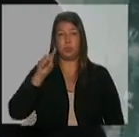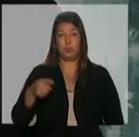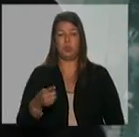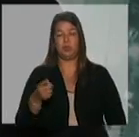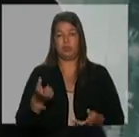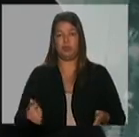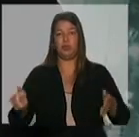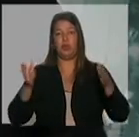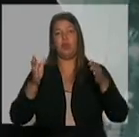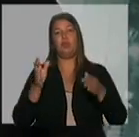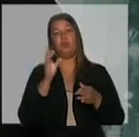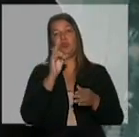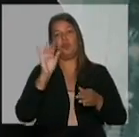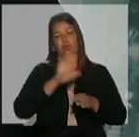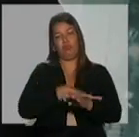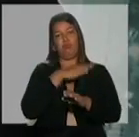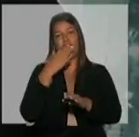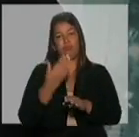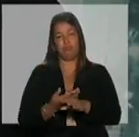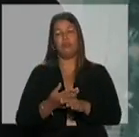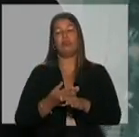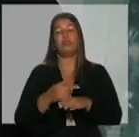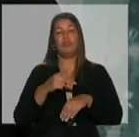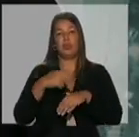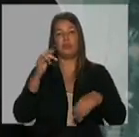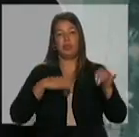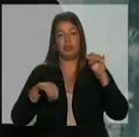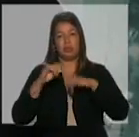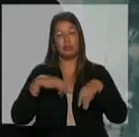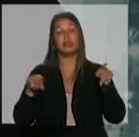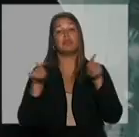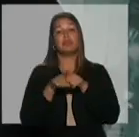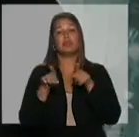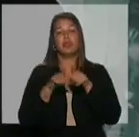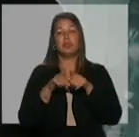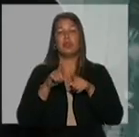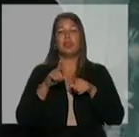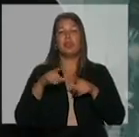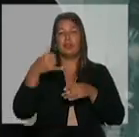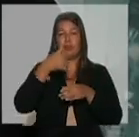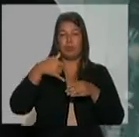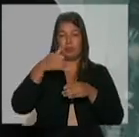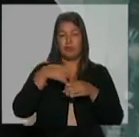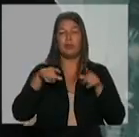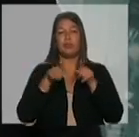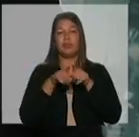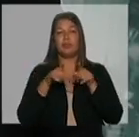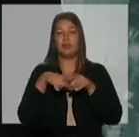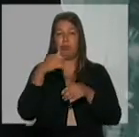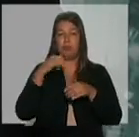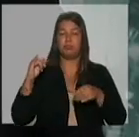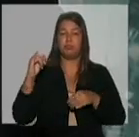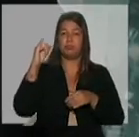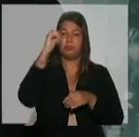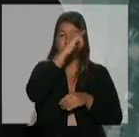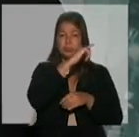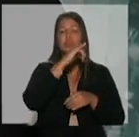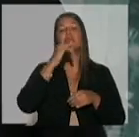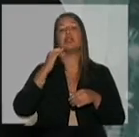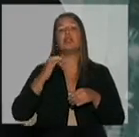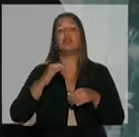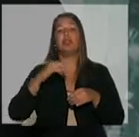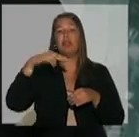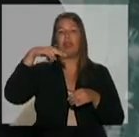165 mil barris de petróleo dia, onde, além de petroquímicos, iria se produzir aí também diesel, querosene de aviação,